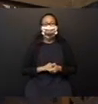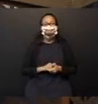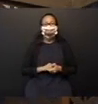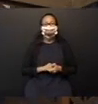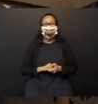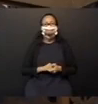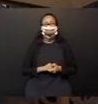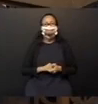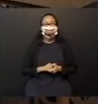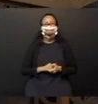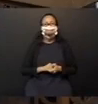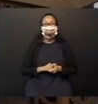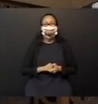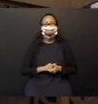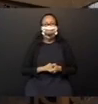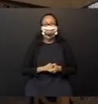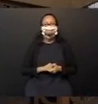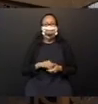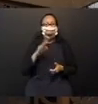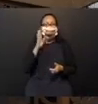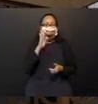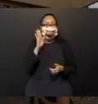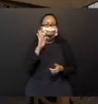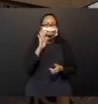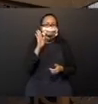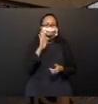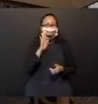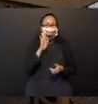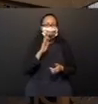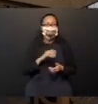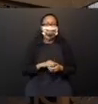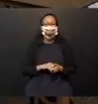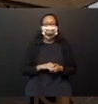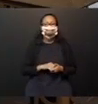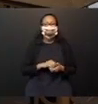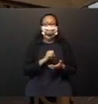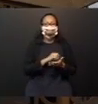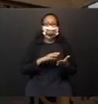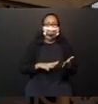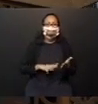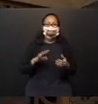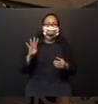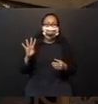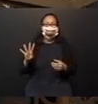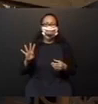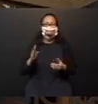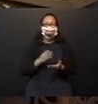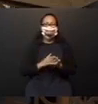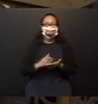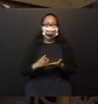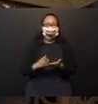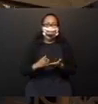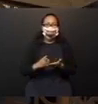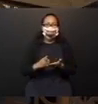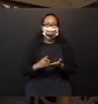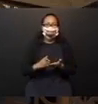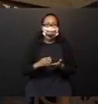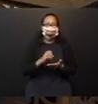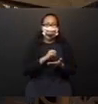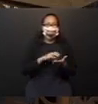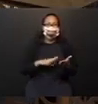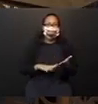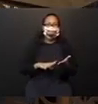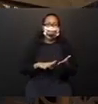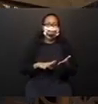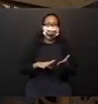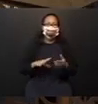Olha que interessante, nós tínhamos feito na aula anterior até o exercício 4, então nós vamos começar agora a partir do exercício 5, lá na